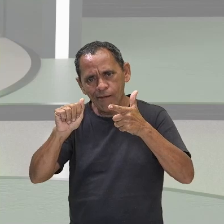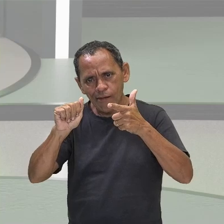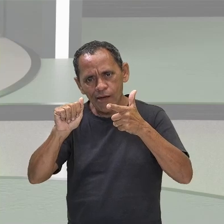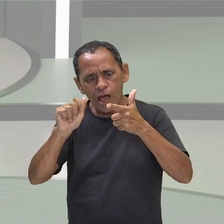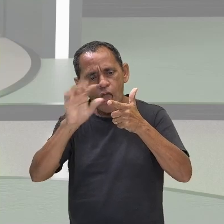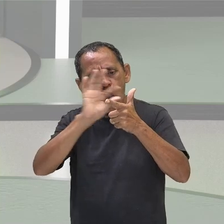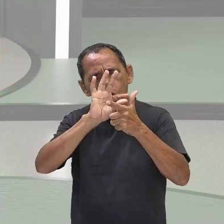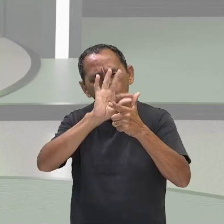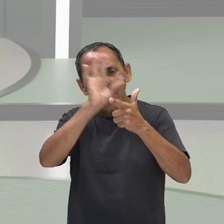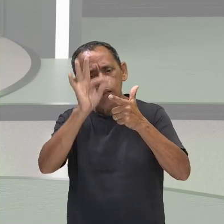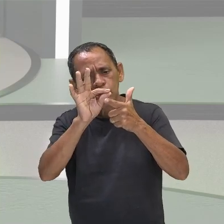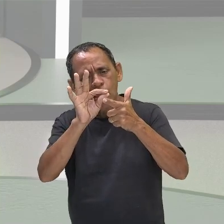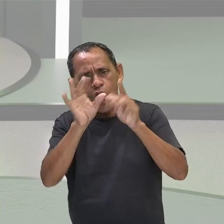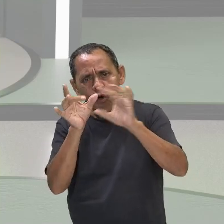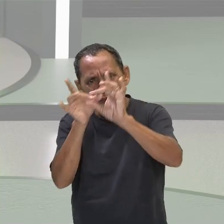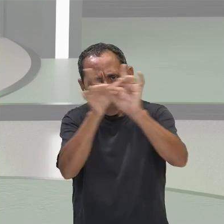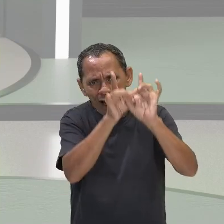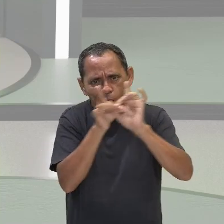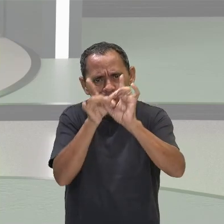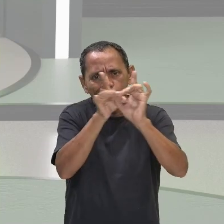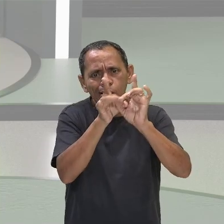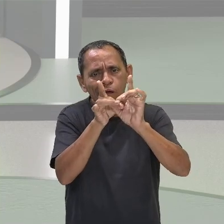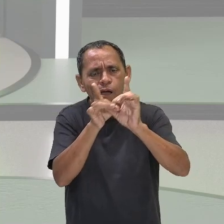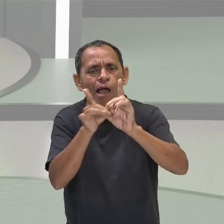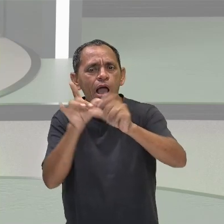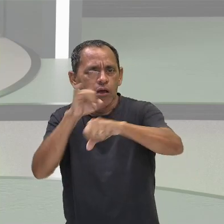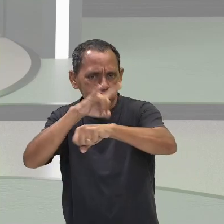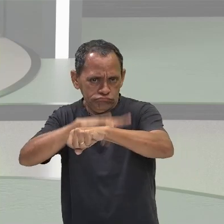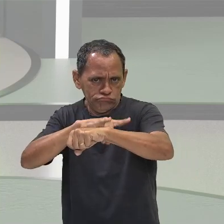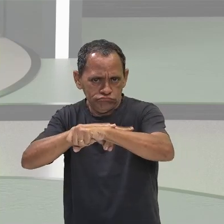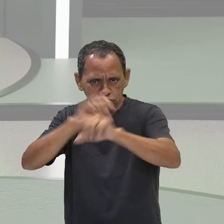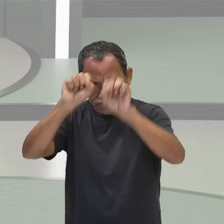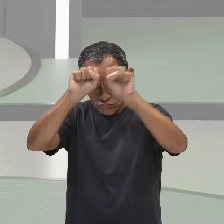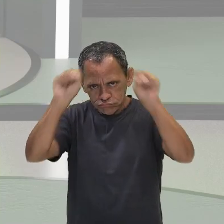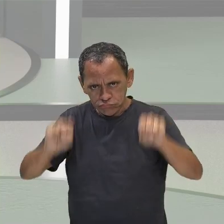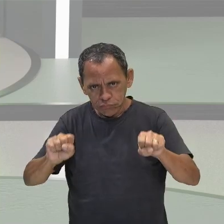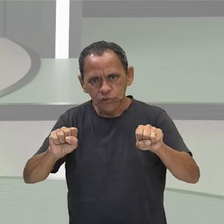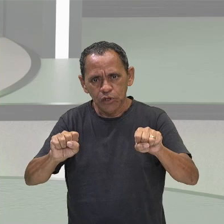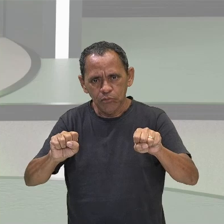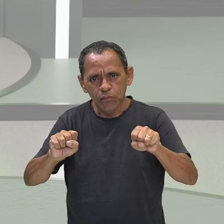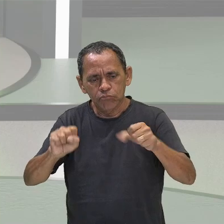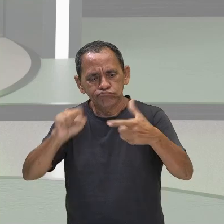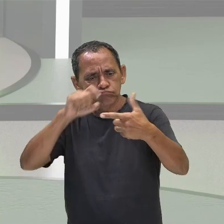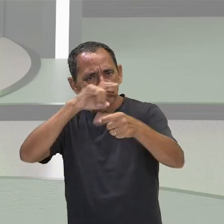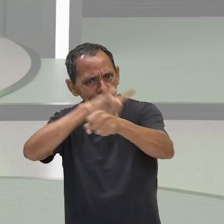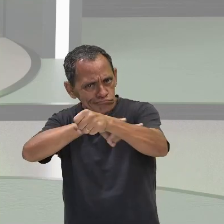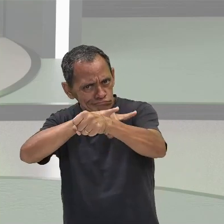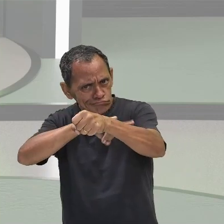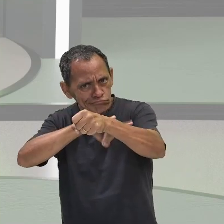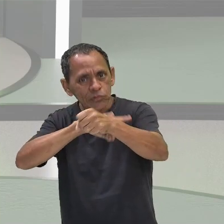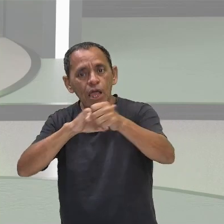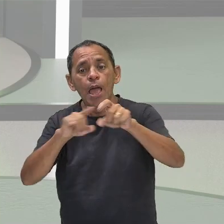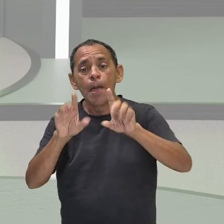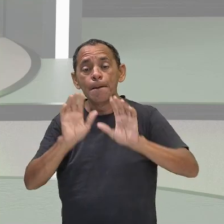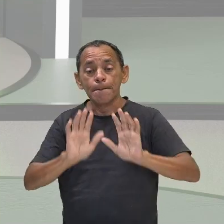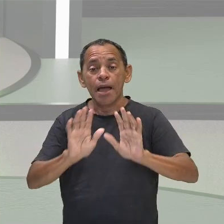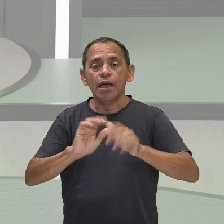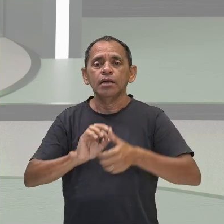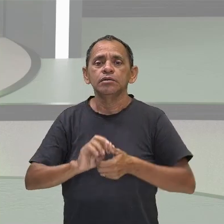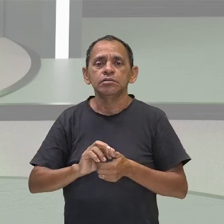o sistema, né, urinário, no caso para a urina, mas no sistema